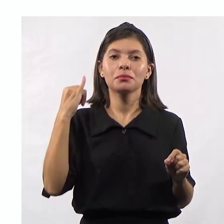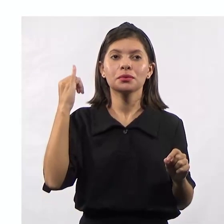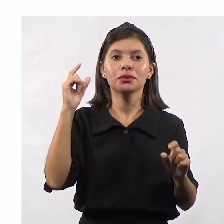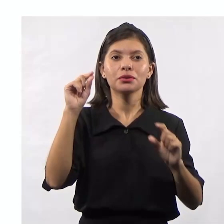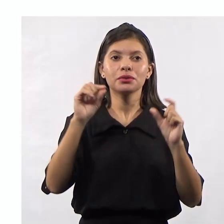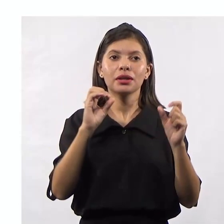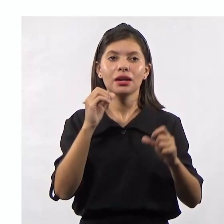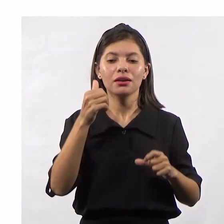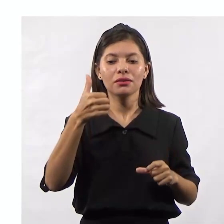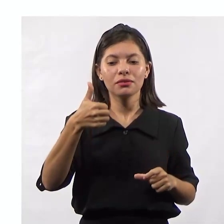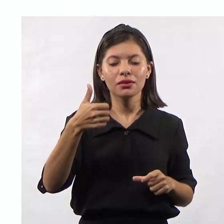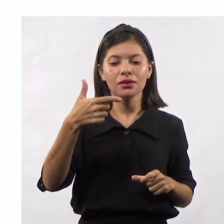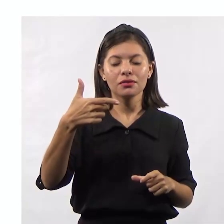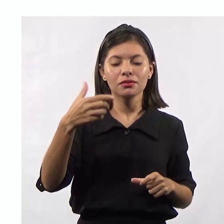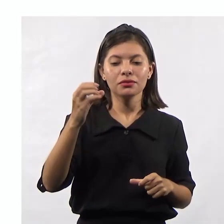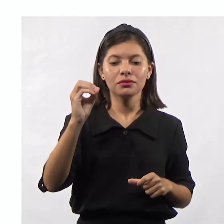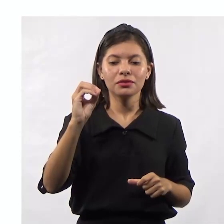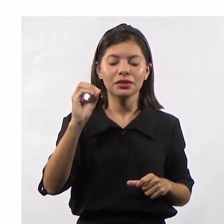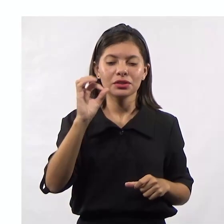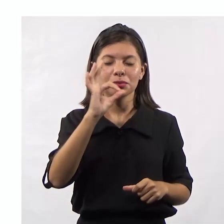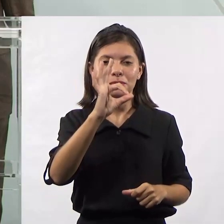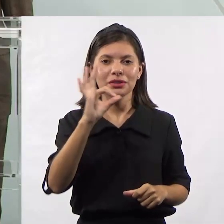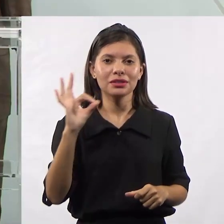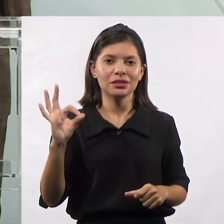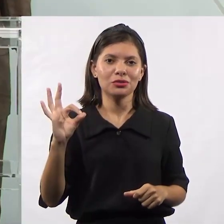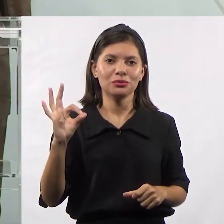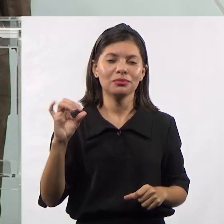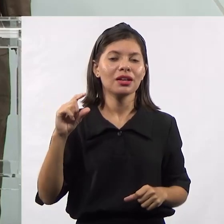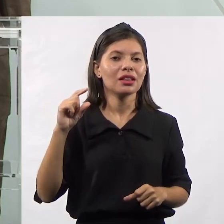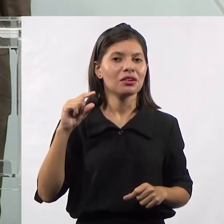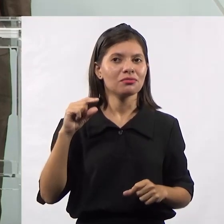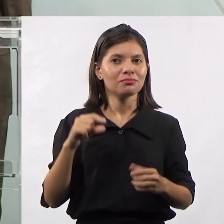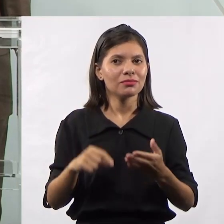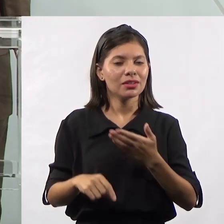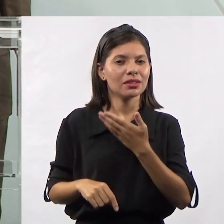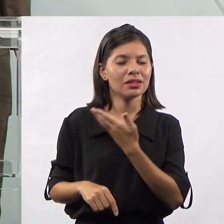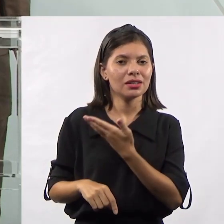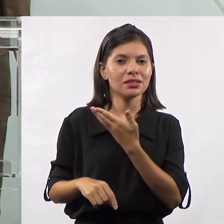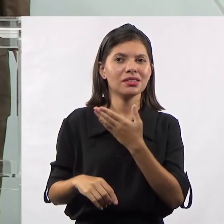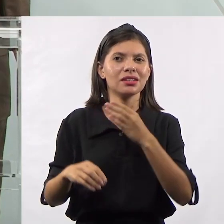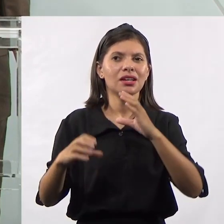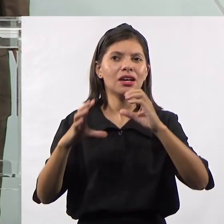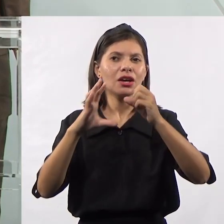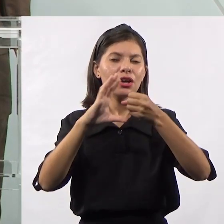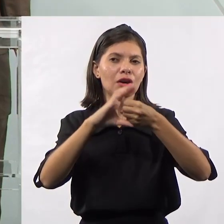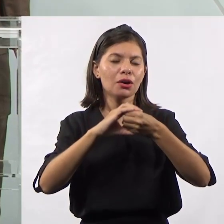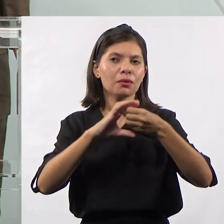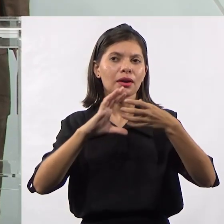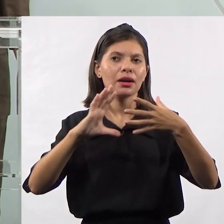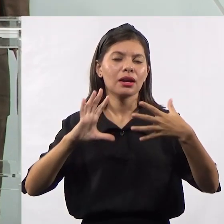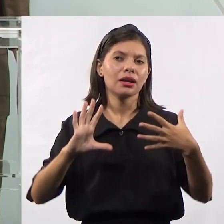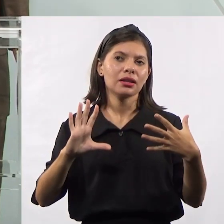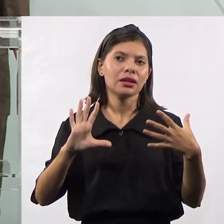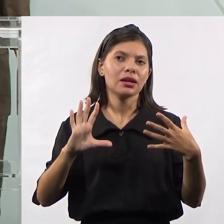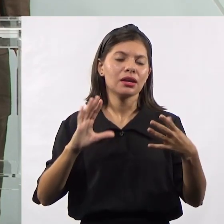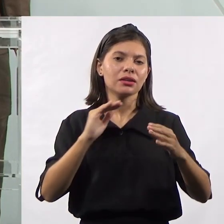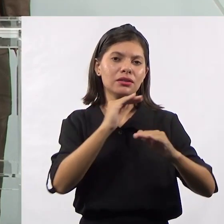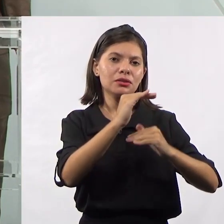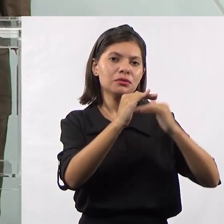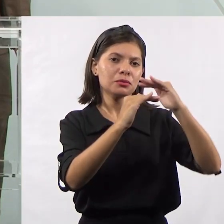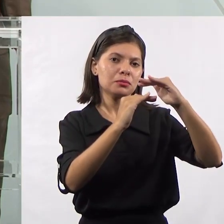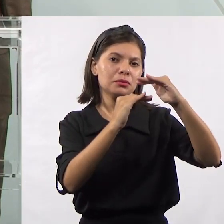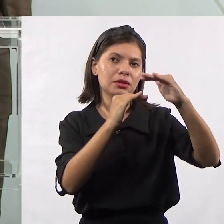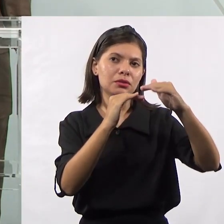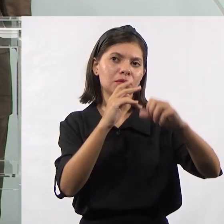será de até 20%. Olha aí, este é o caráter principiológico de desenvolvimento